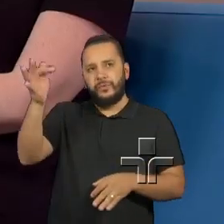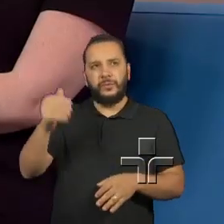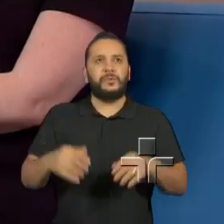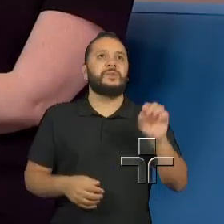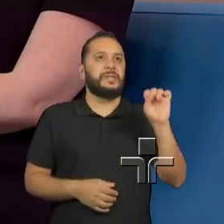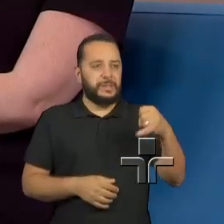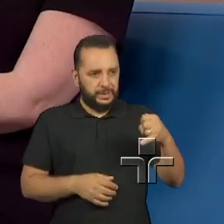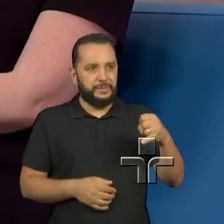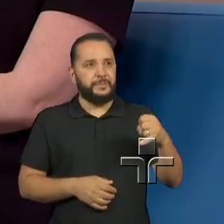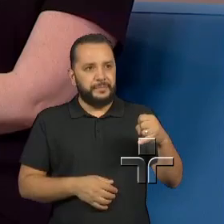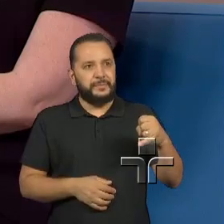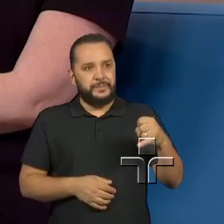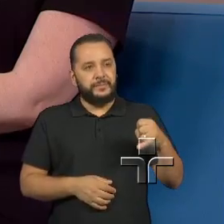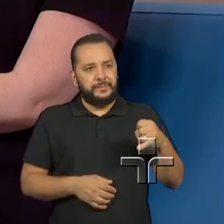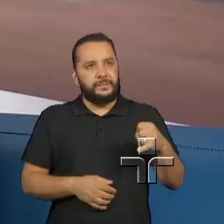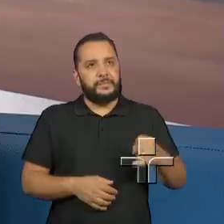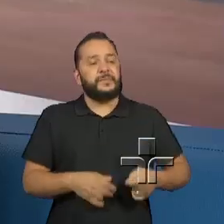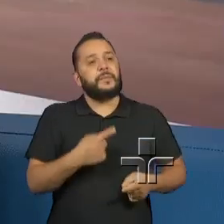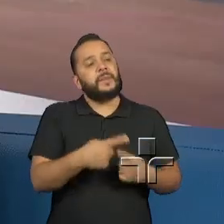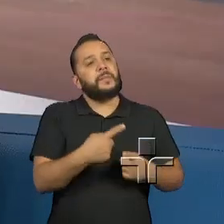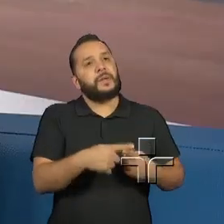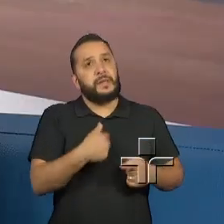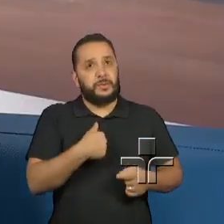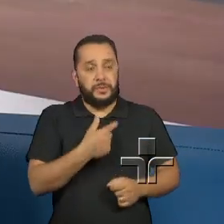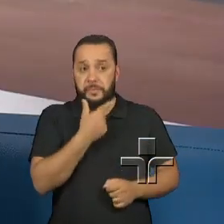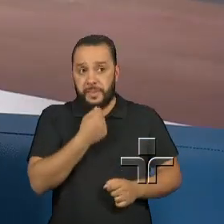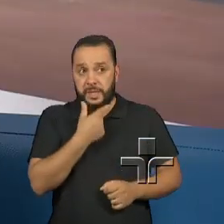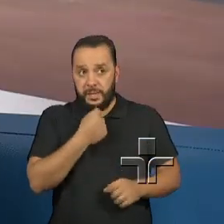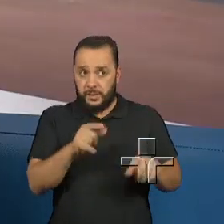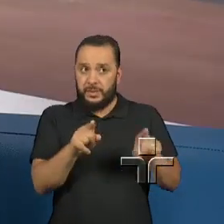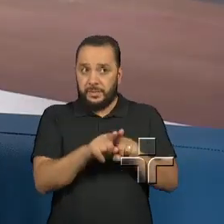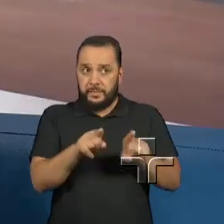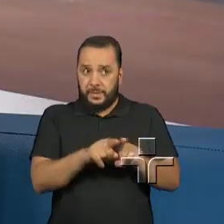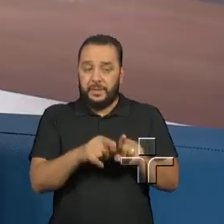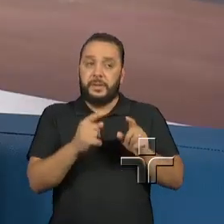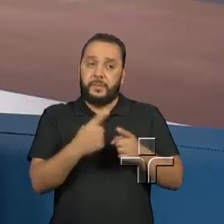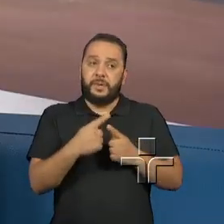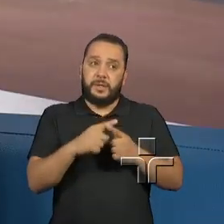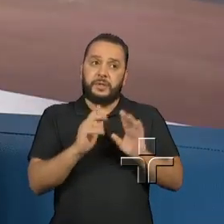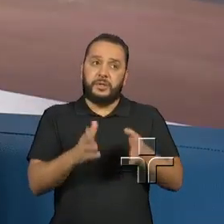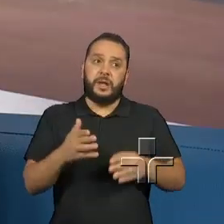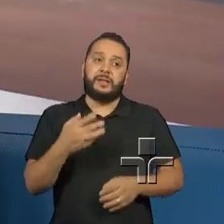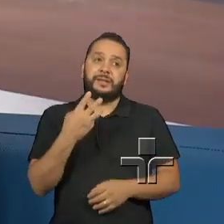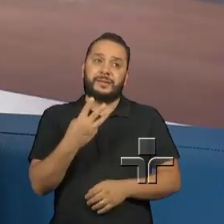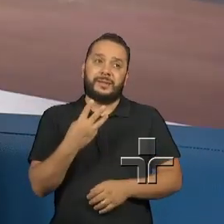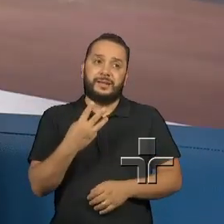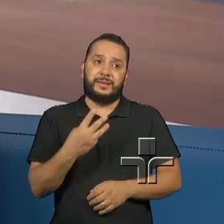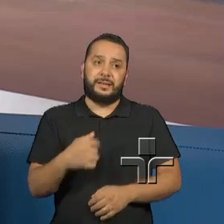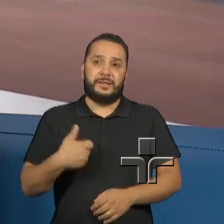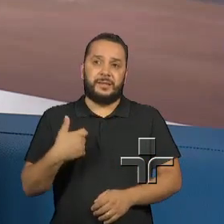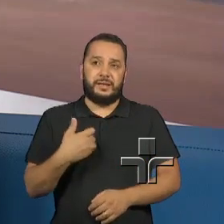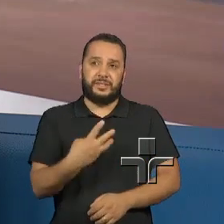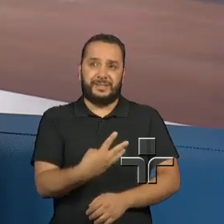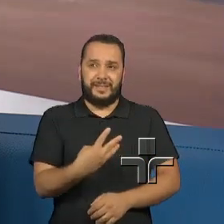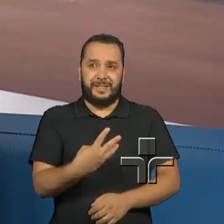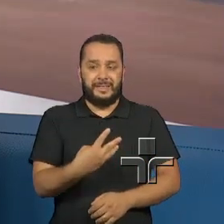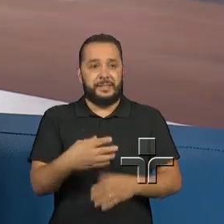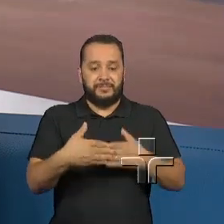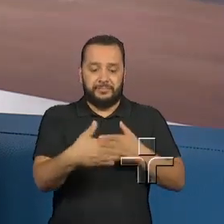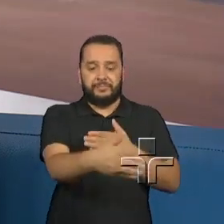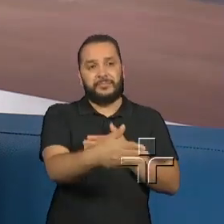Isso, isso. E os meninos também, né? Agora com ele é mais tranquilo, que ele já tem 3 anos e vai fazer 4 anos,